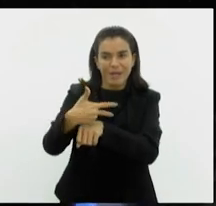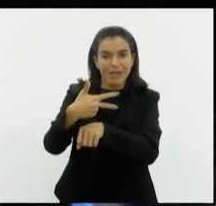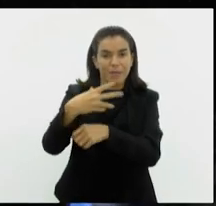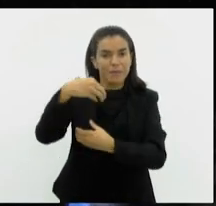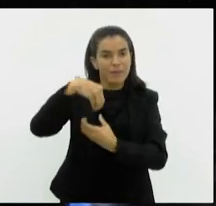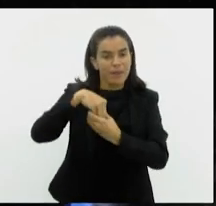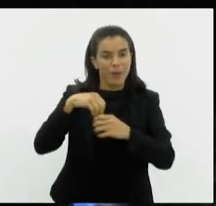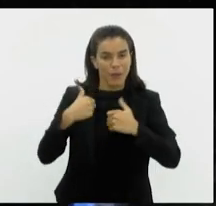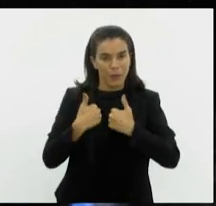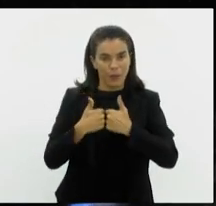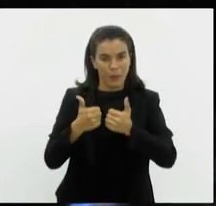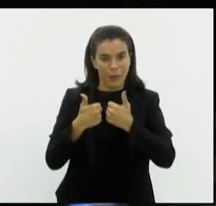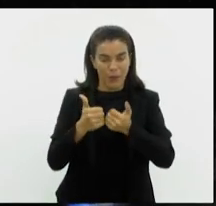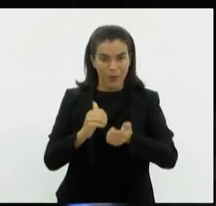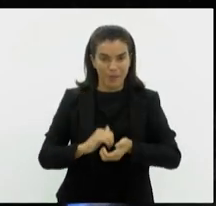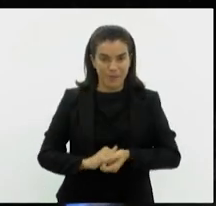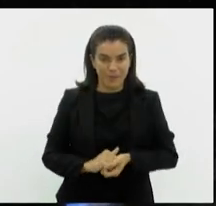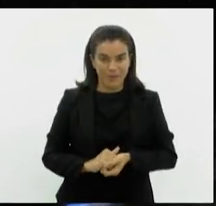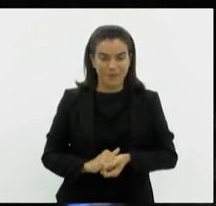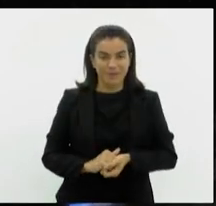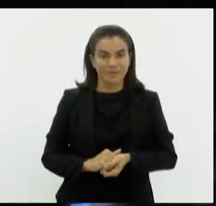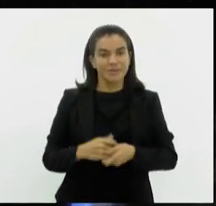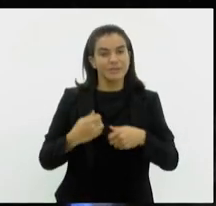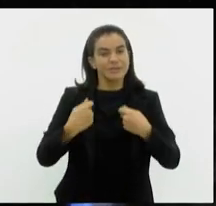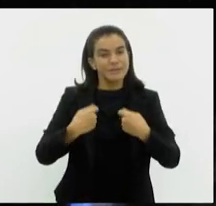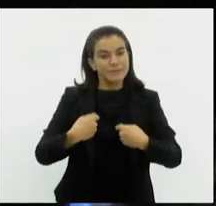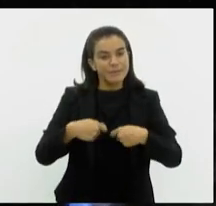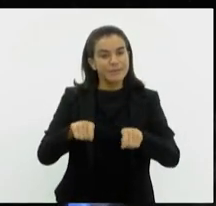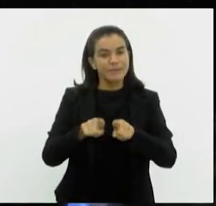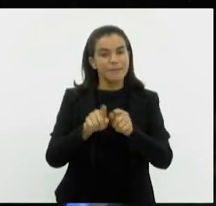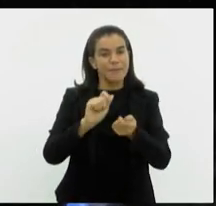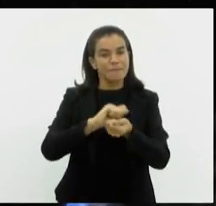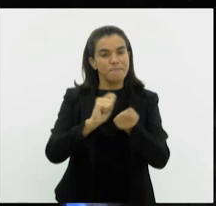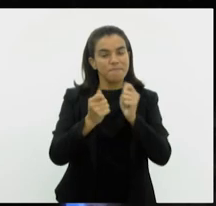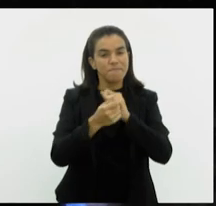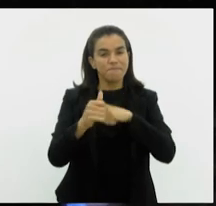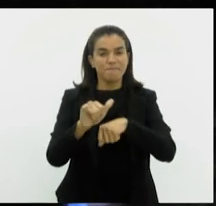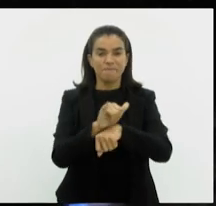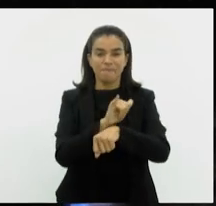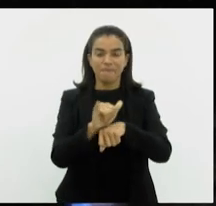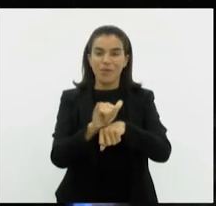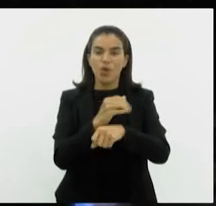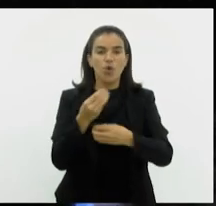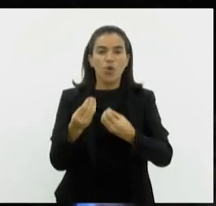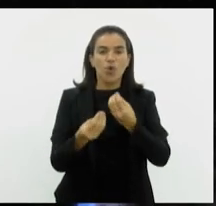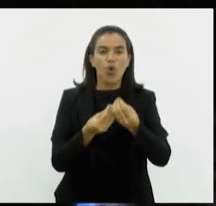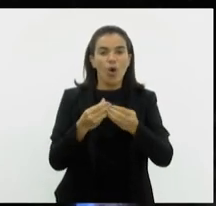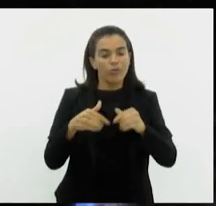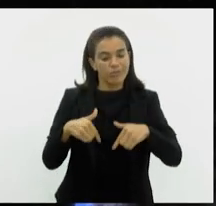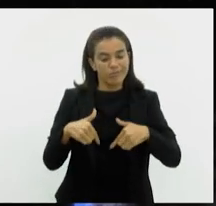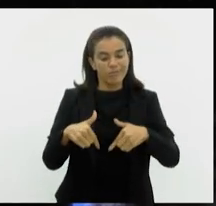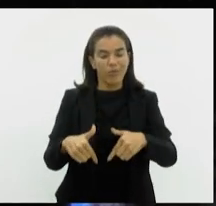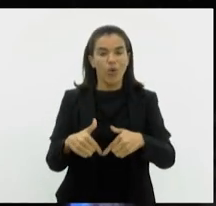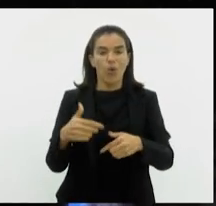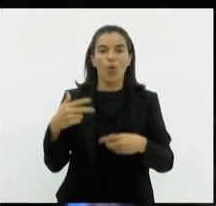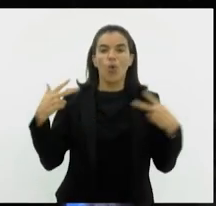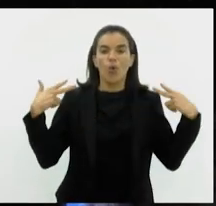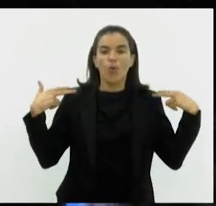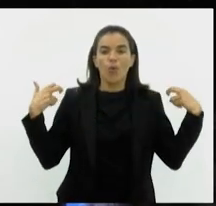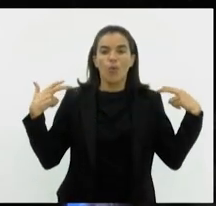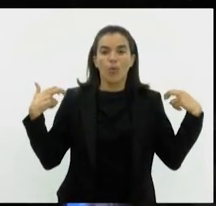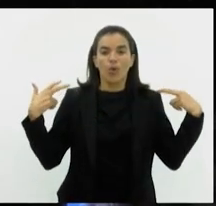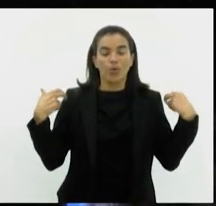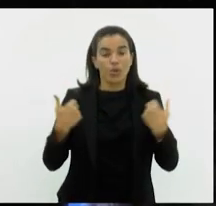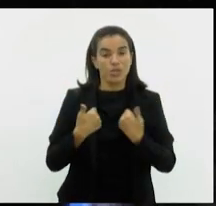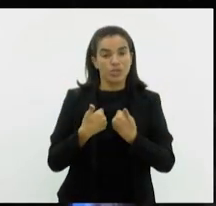ônibus Nós temos que ter a adoção de medidas para como deve proceder o motorista de ônibus porque o